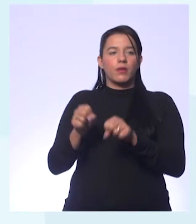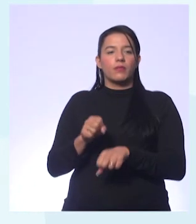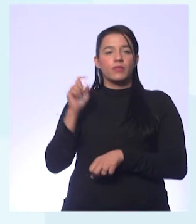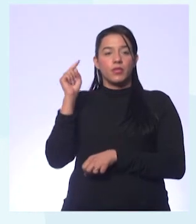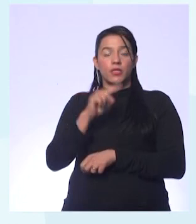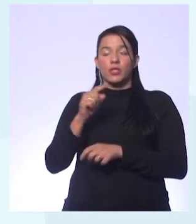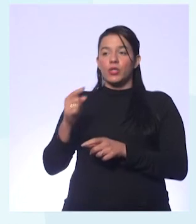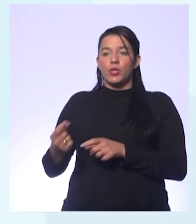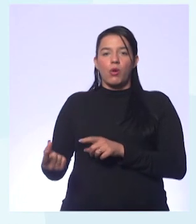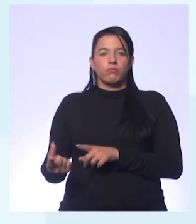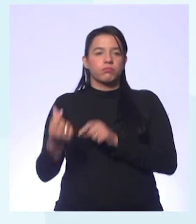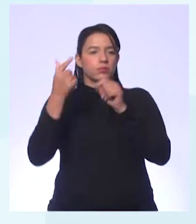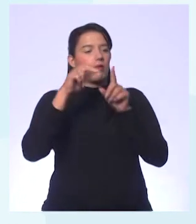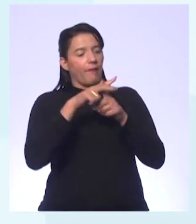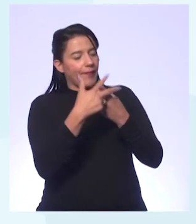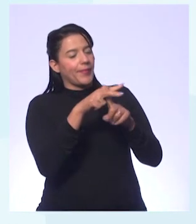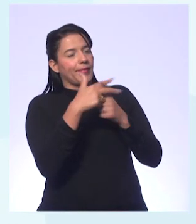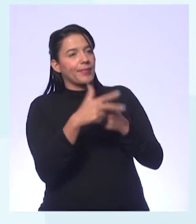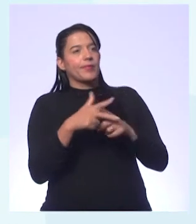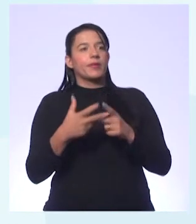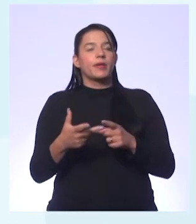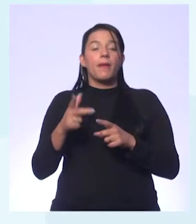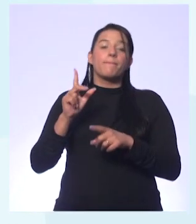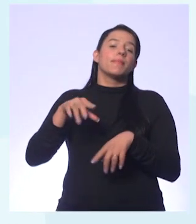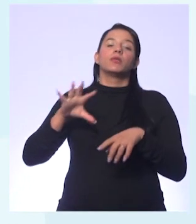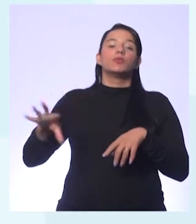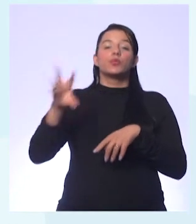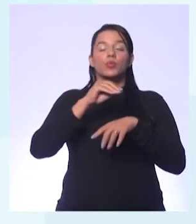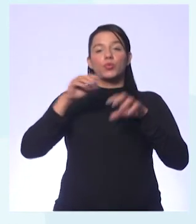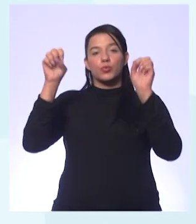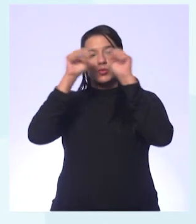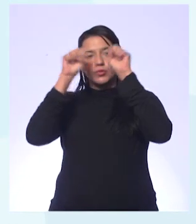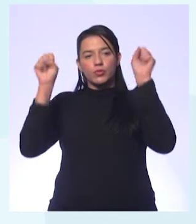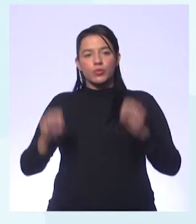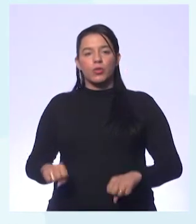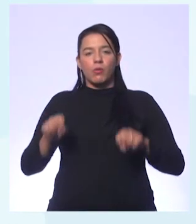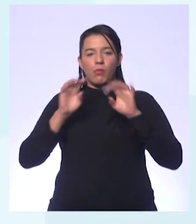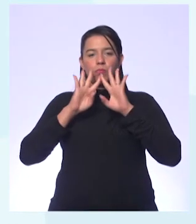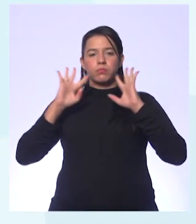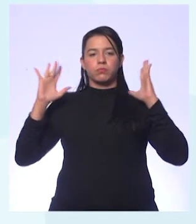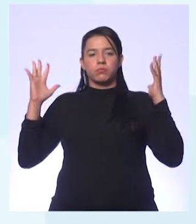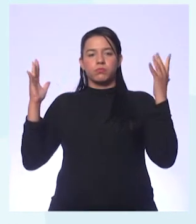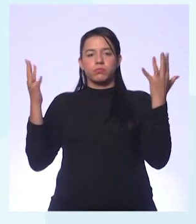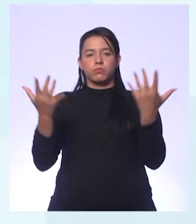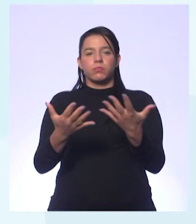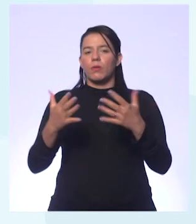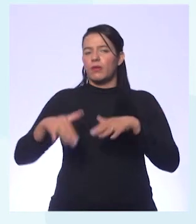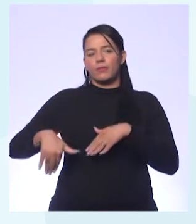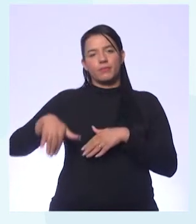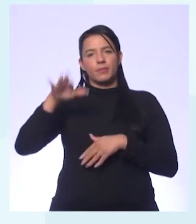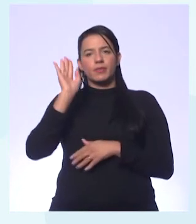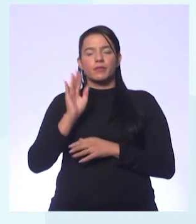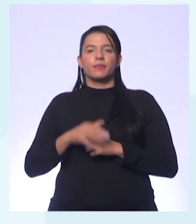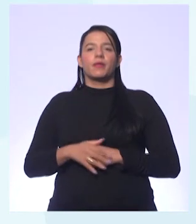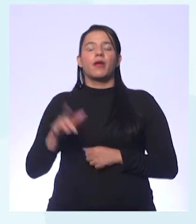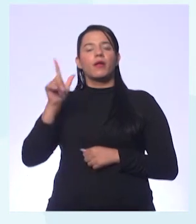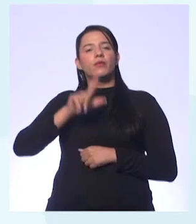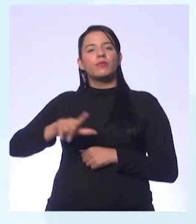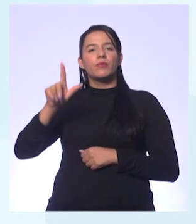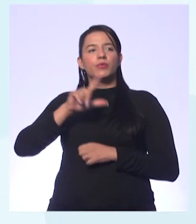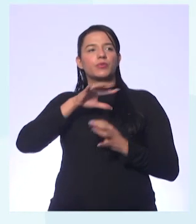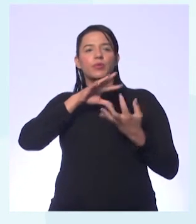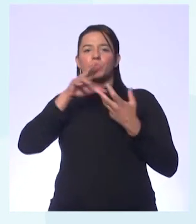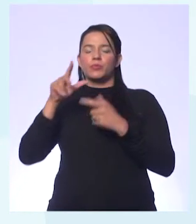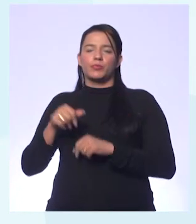dono da máquina, consertava a máquina, mas o sistema que estava crescendo ao redor da máquina era muito maior. A lógica desse